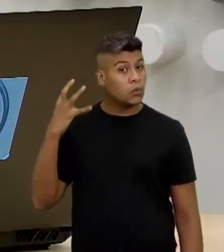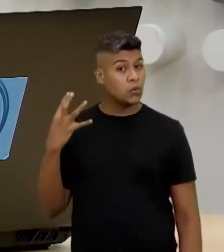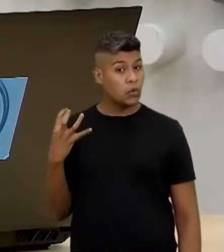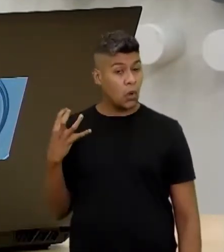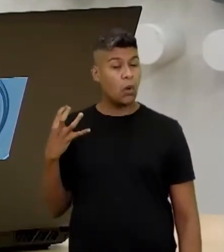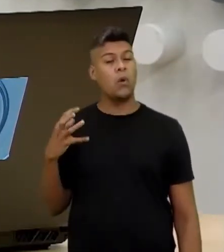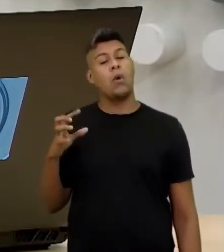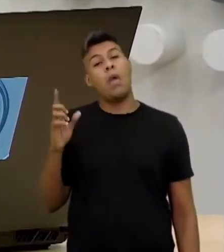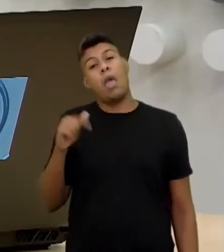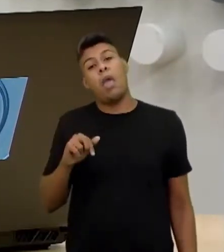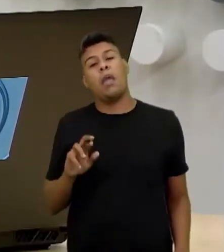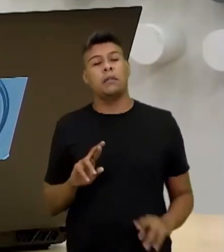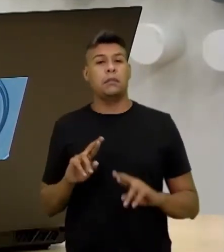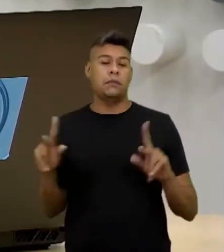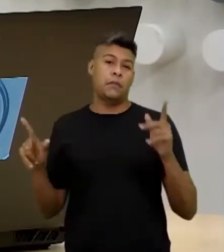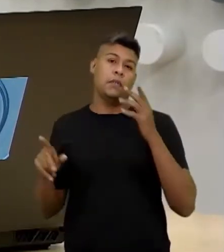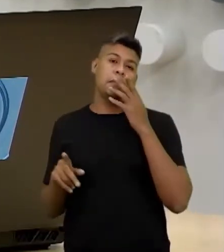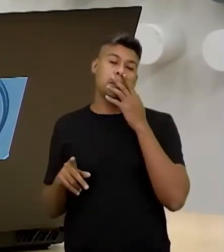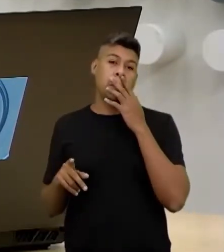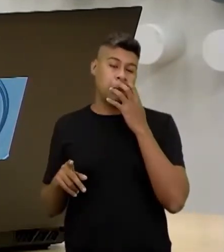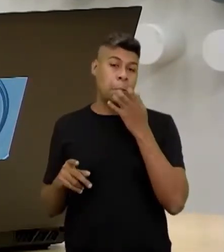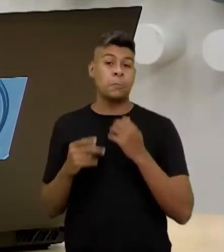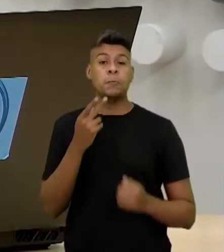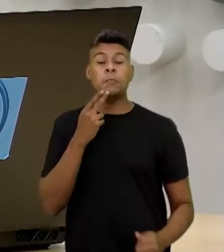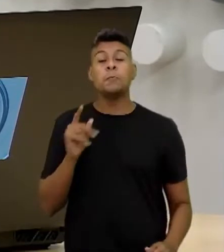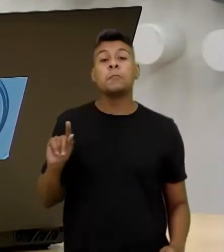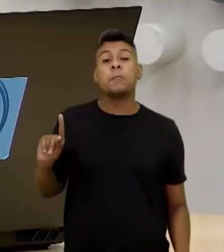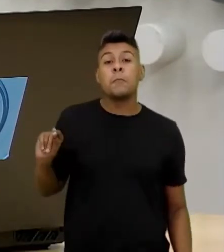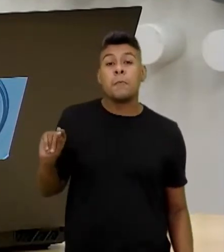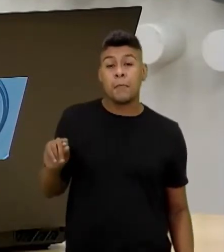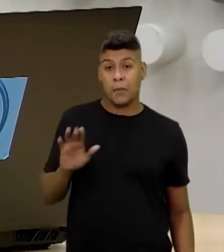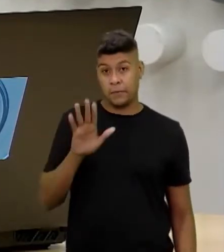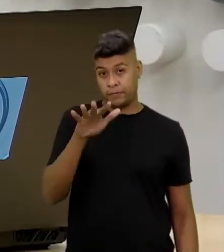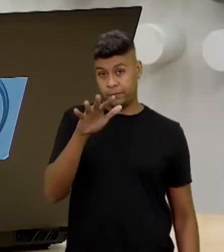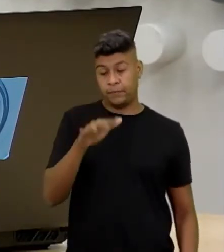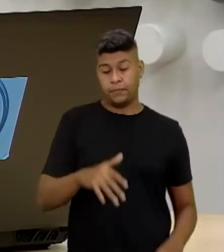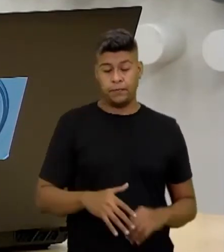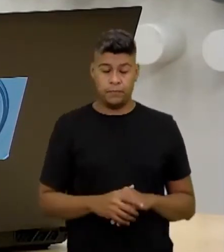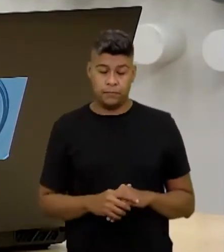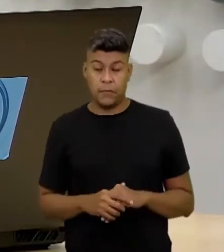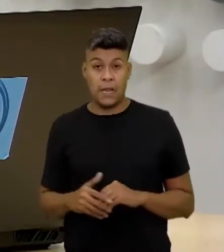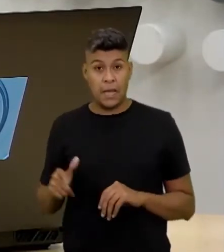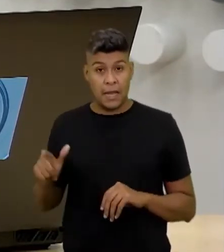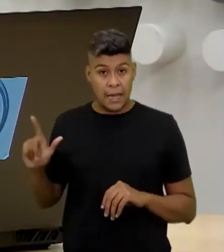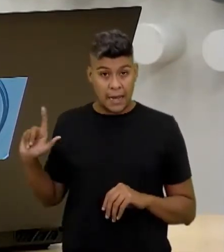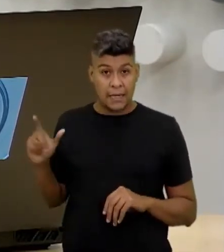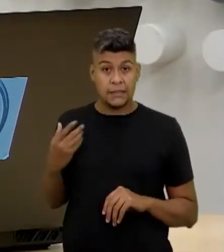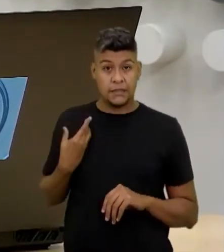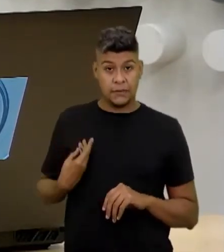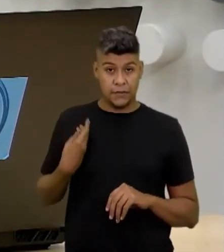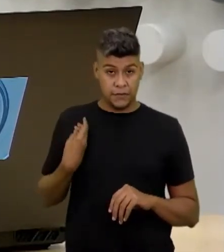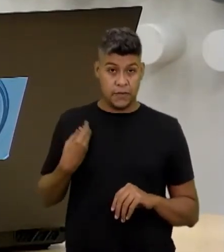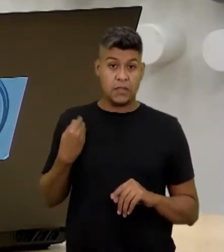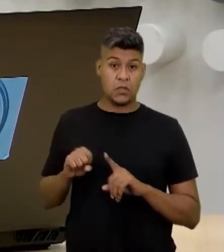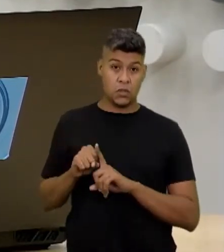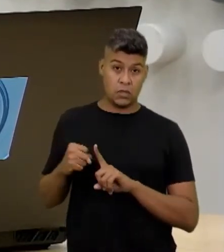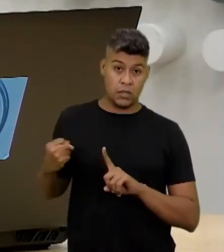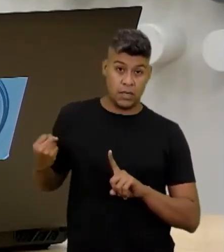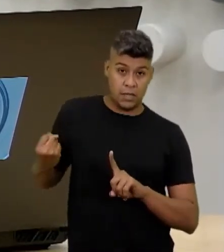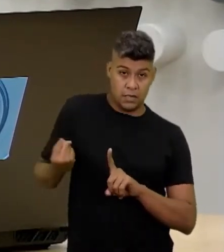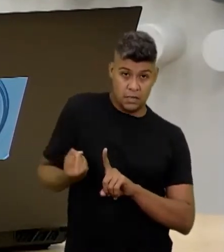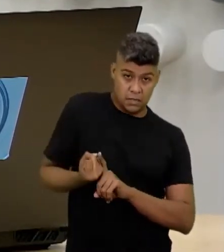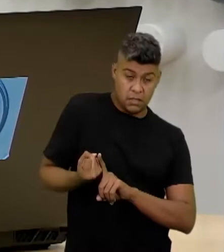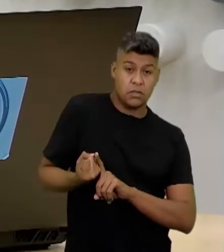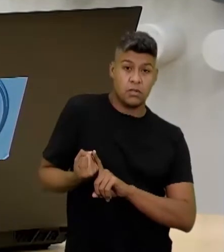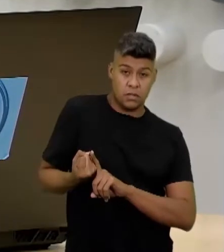essa situação era diferente ele dizia o seguinte Olha antes de vivermos na sociedade